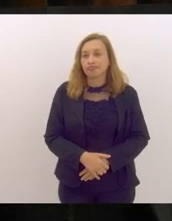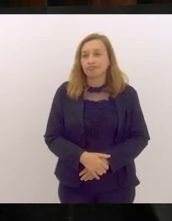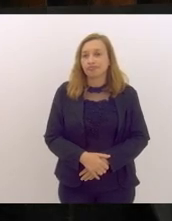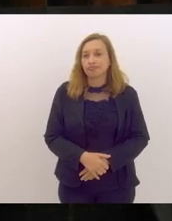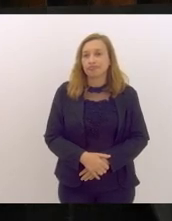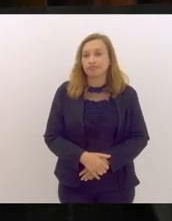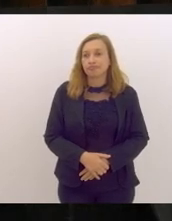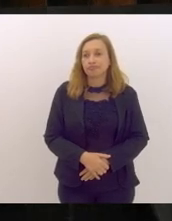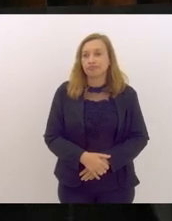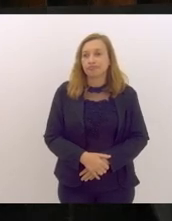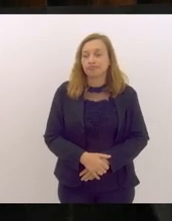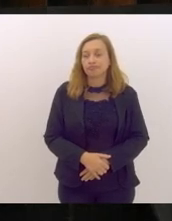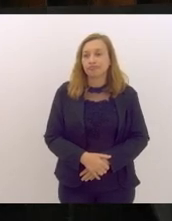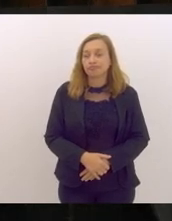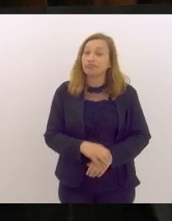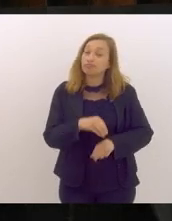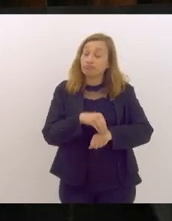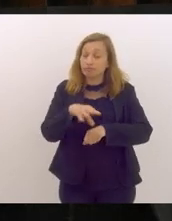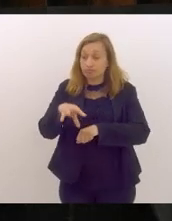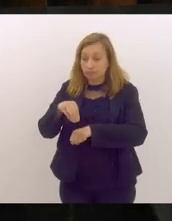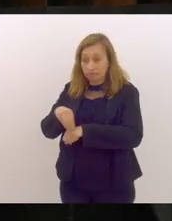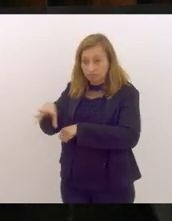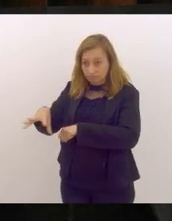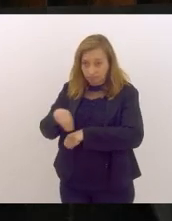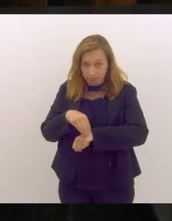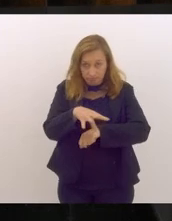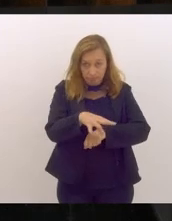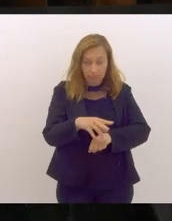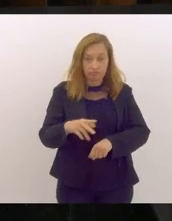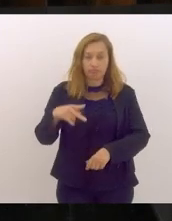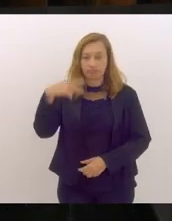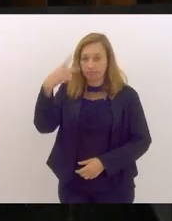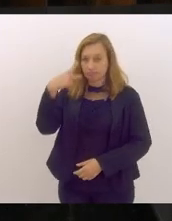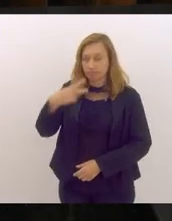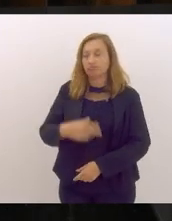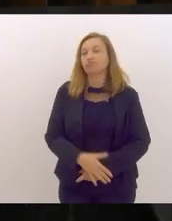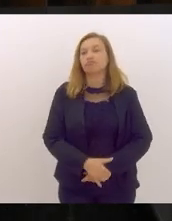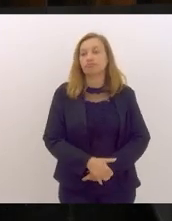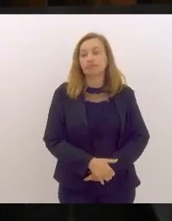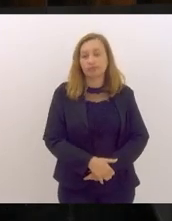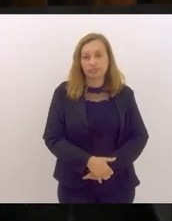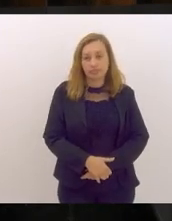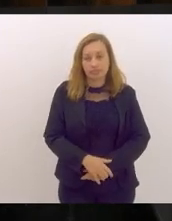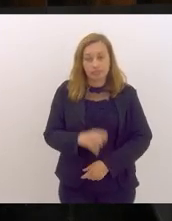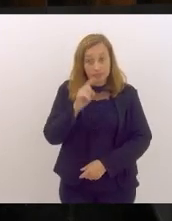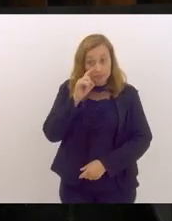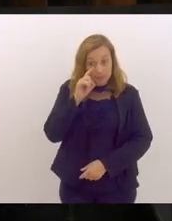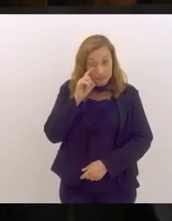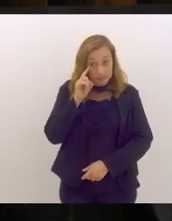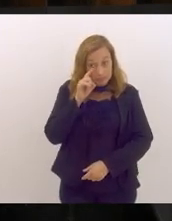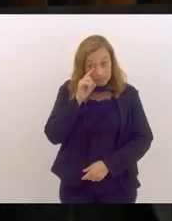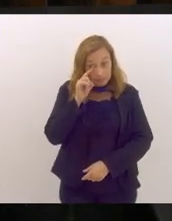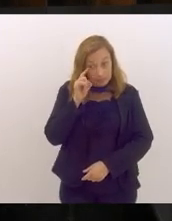as indicações políticas E nesse item já